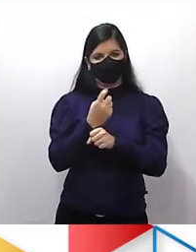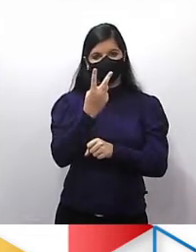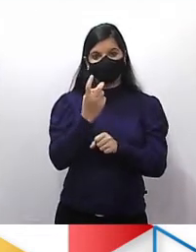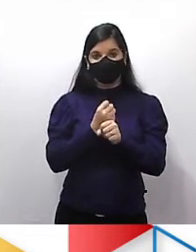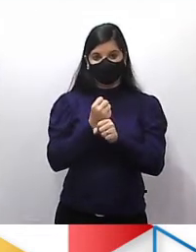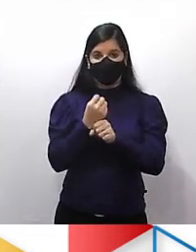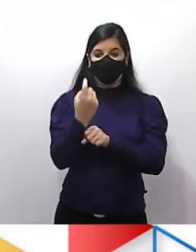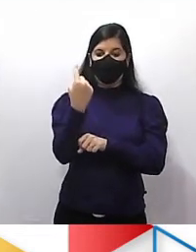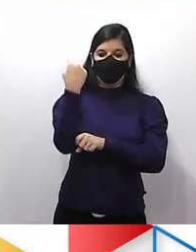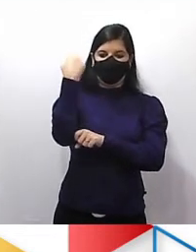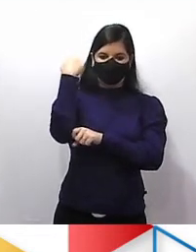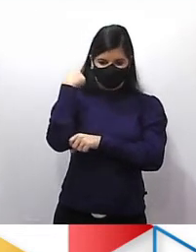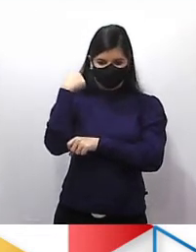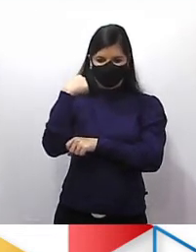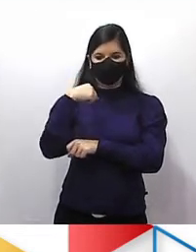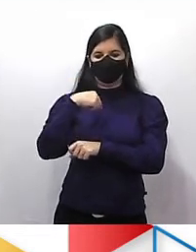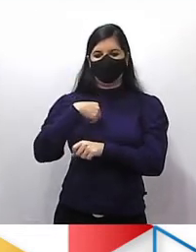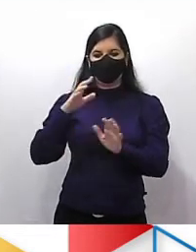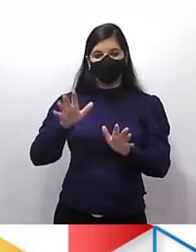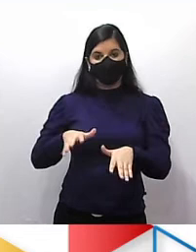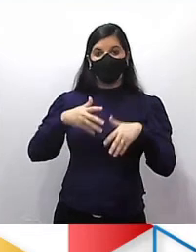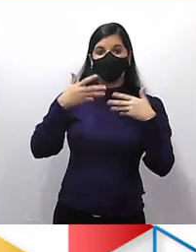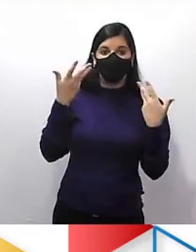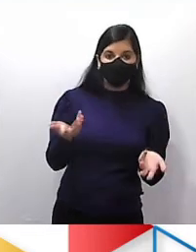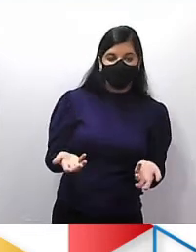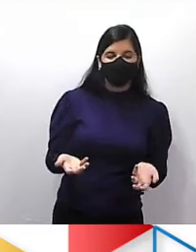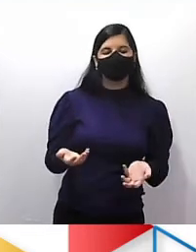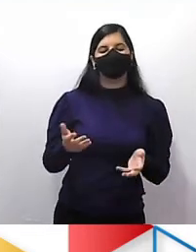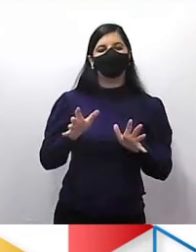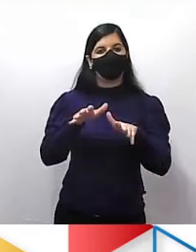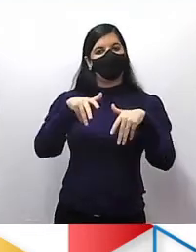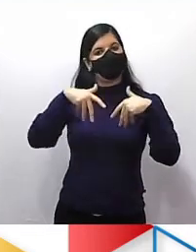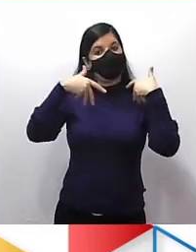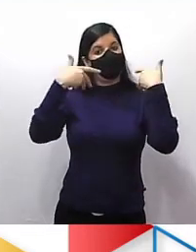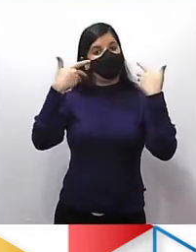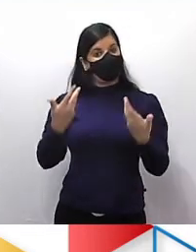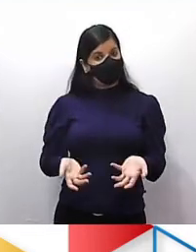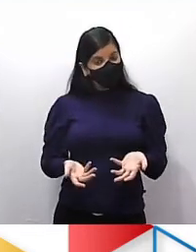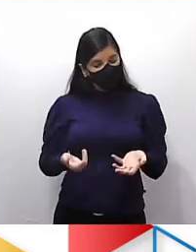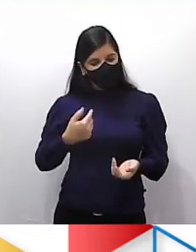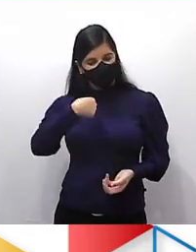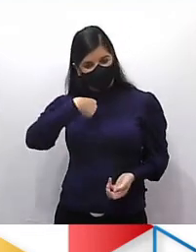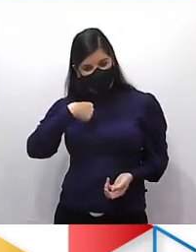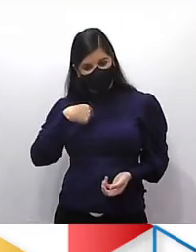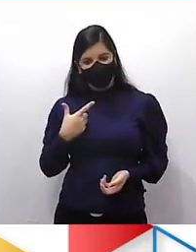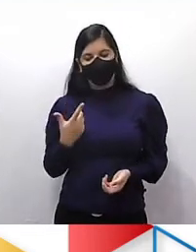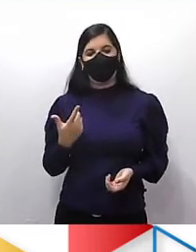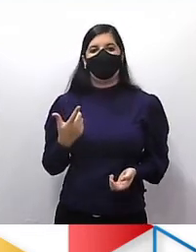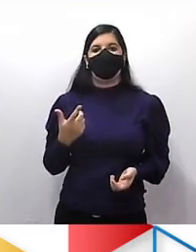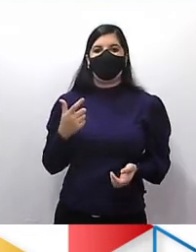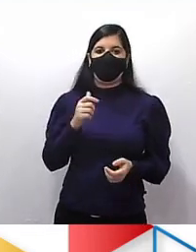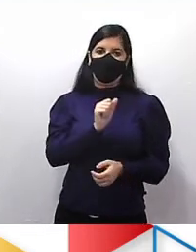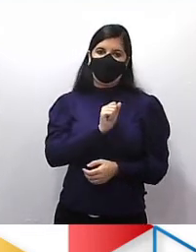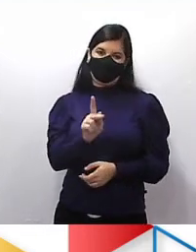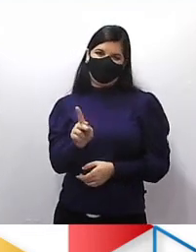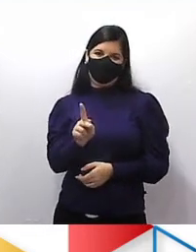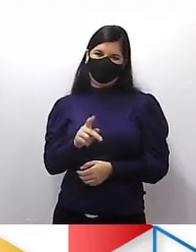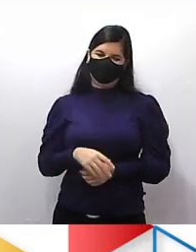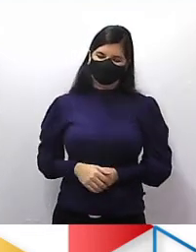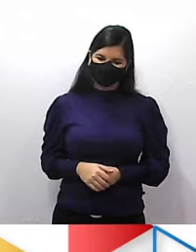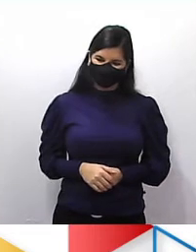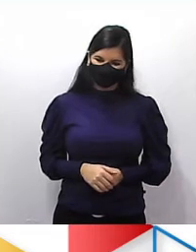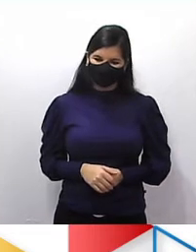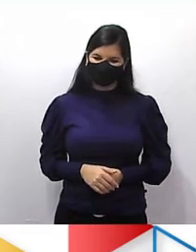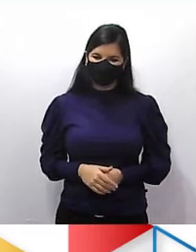2 anos atrás, e também abaixo, para finalizar, when I retire, quando eu me aposentar. Você